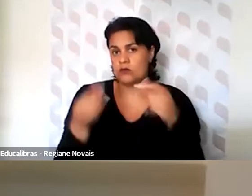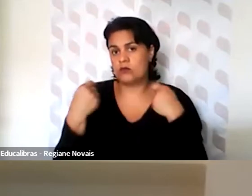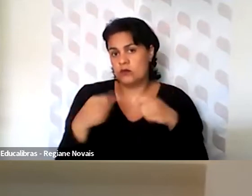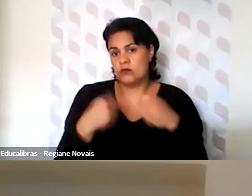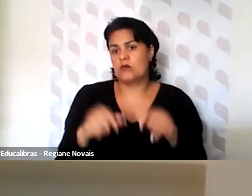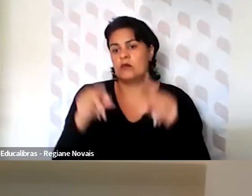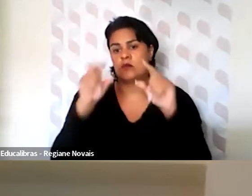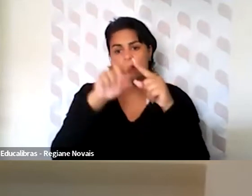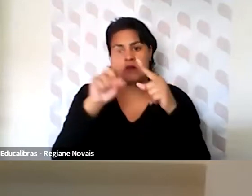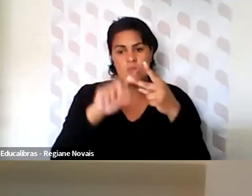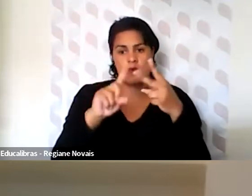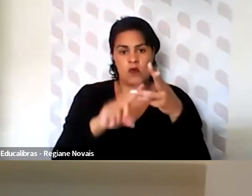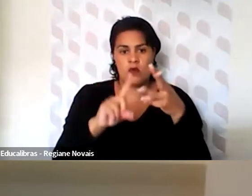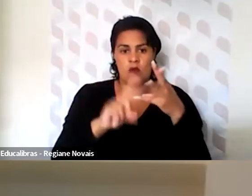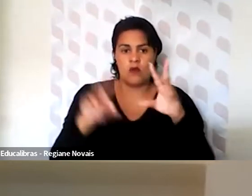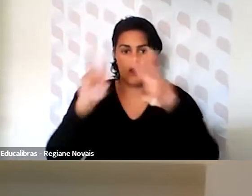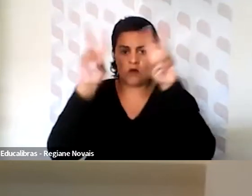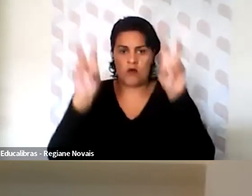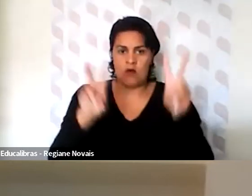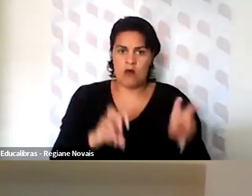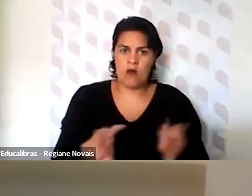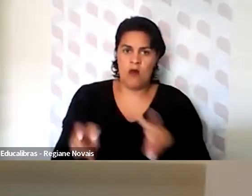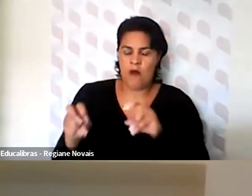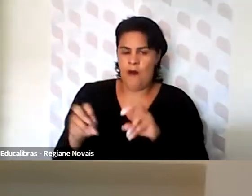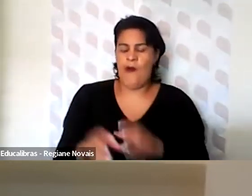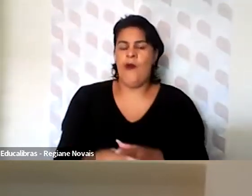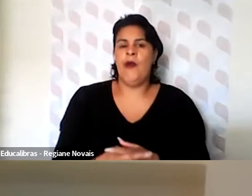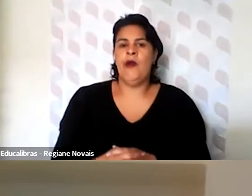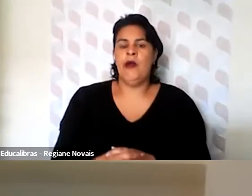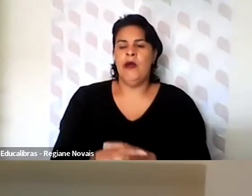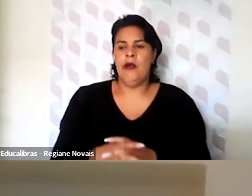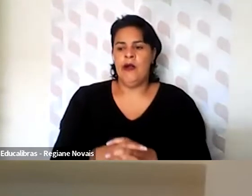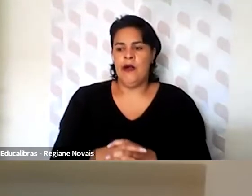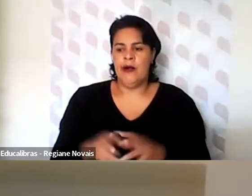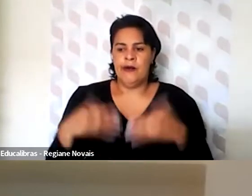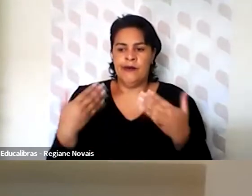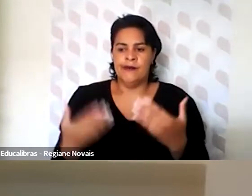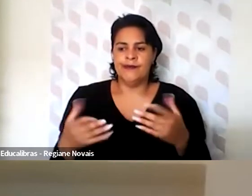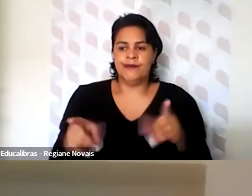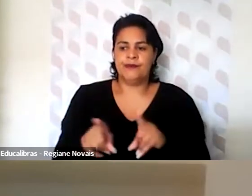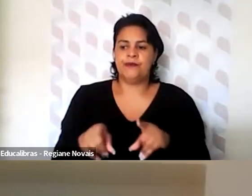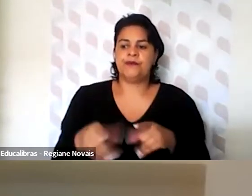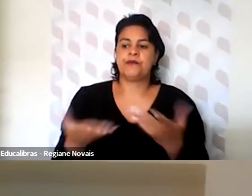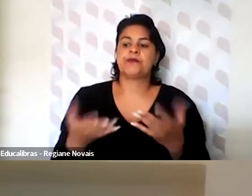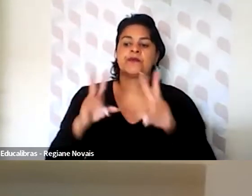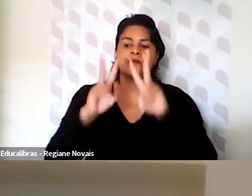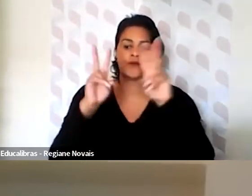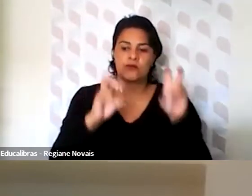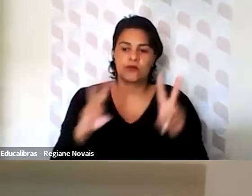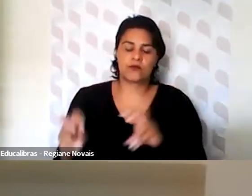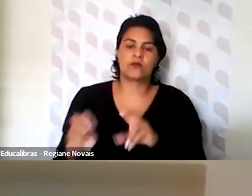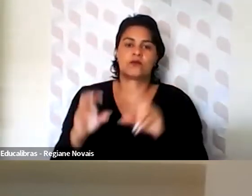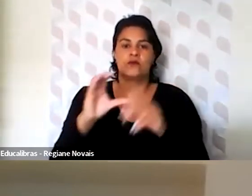natureza, com suas oportunidades, seus riscos. Os temas de ciência estão sendo endereçados pelo